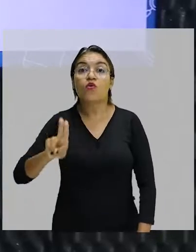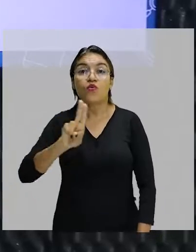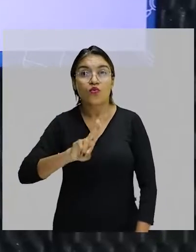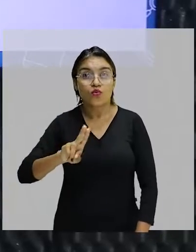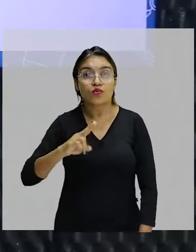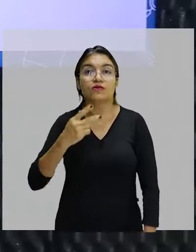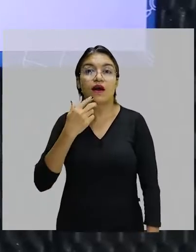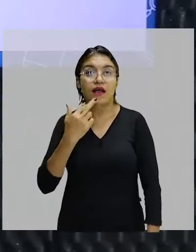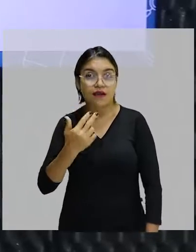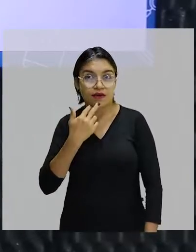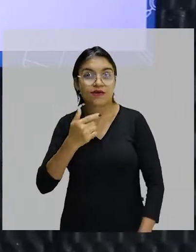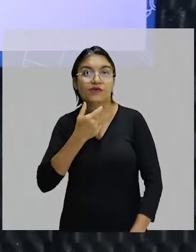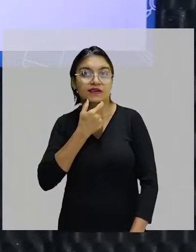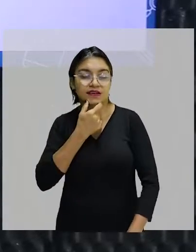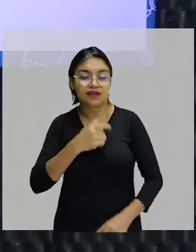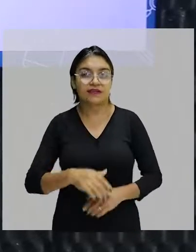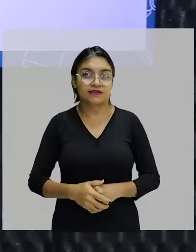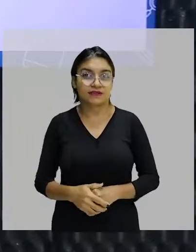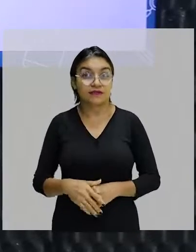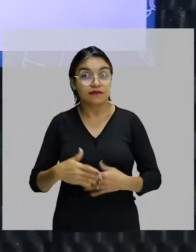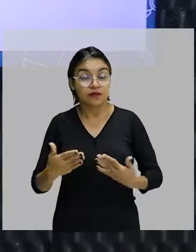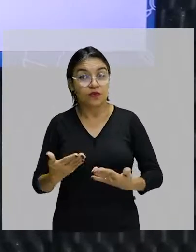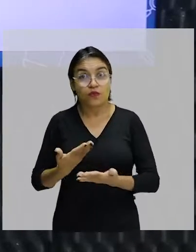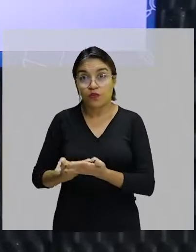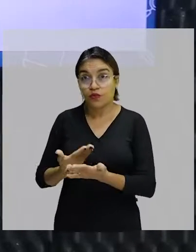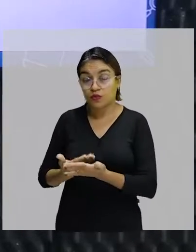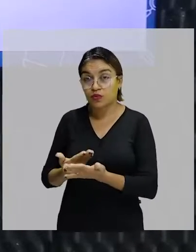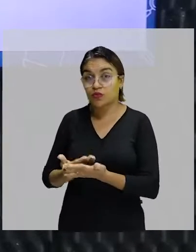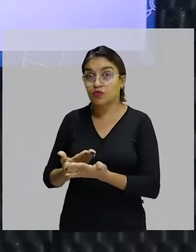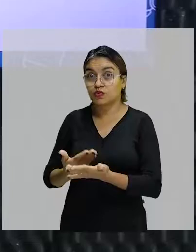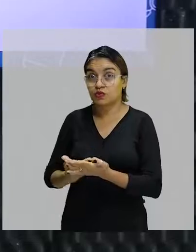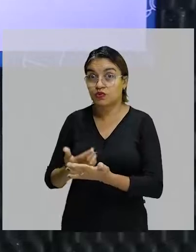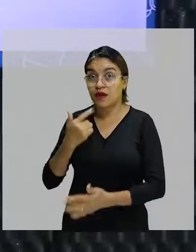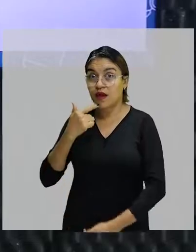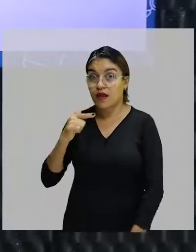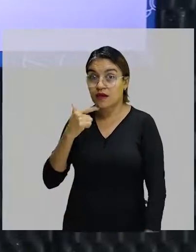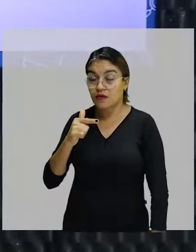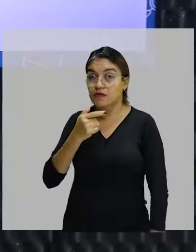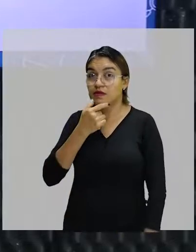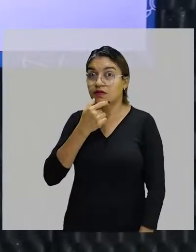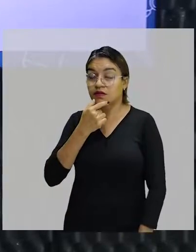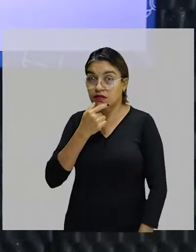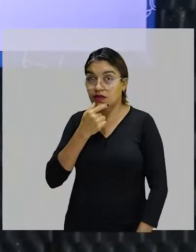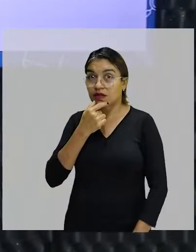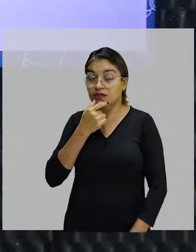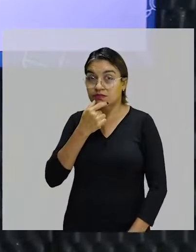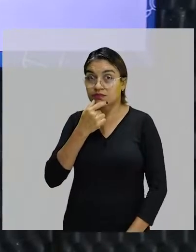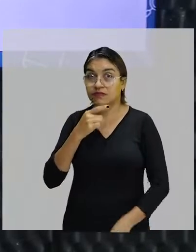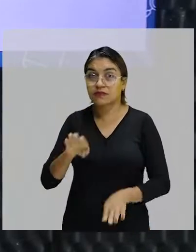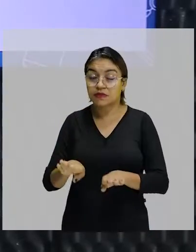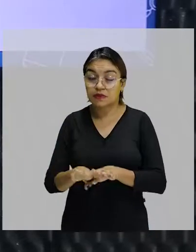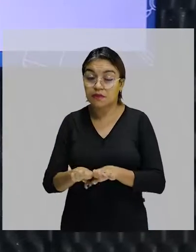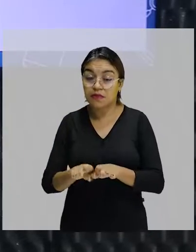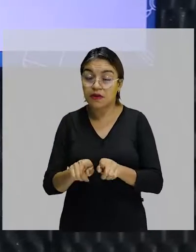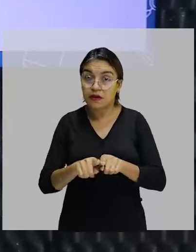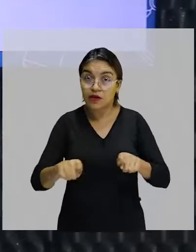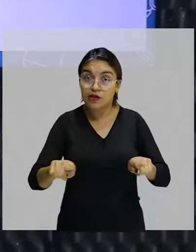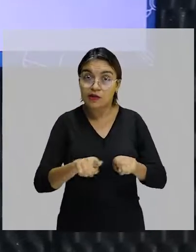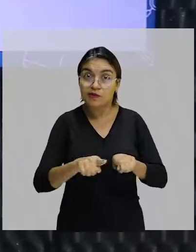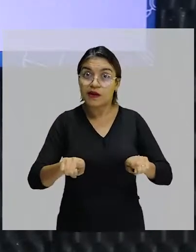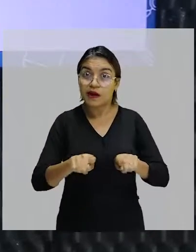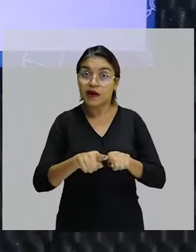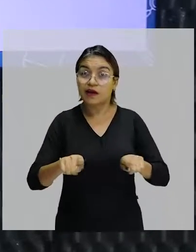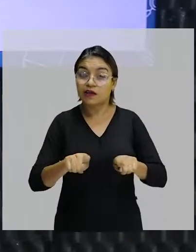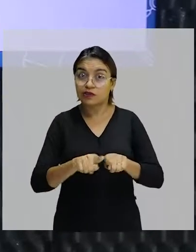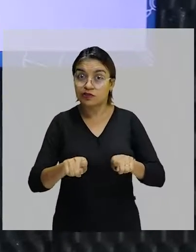para aquele aspecto do estudo da língua inglesa, do estudo desse idioma, para além da gramática. Então, quando a gente fala de estudar inglês, não